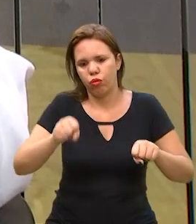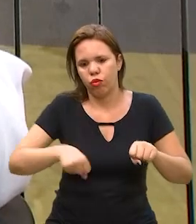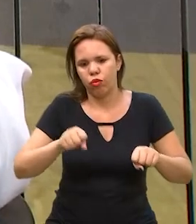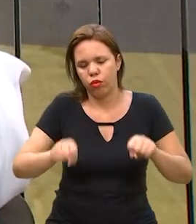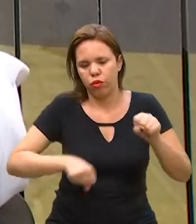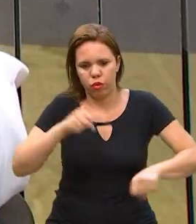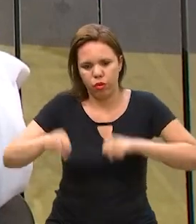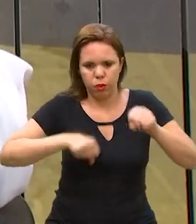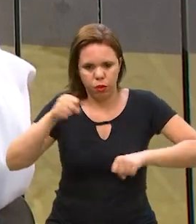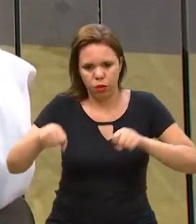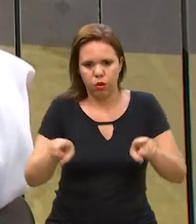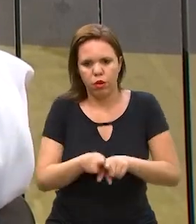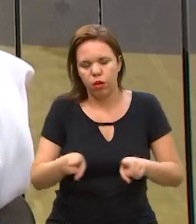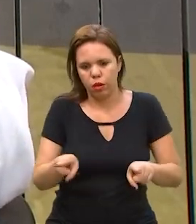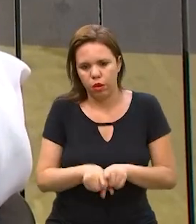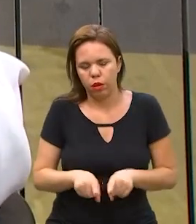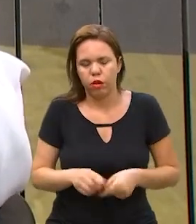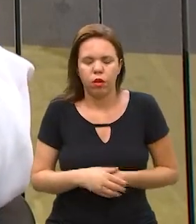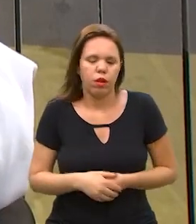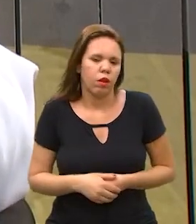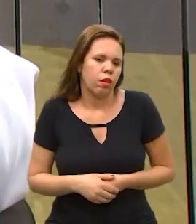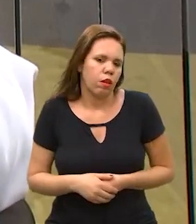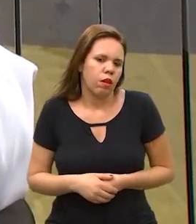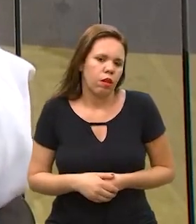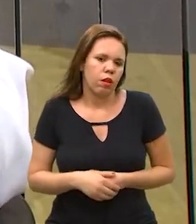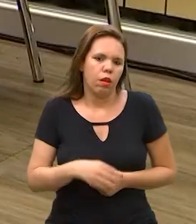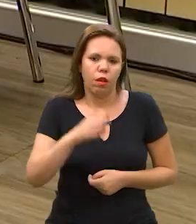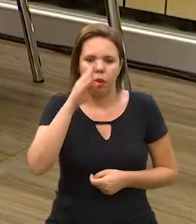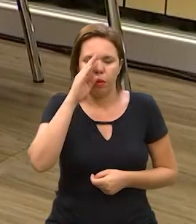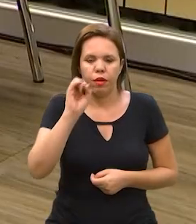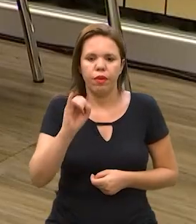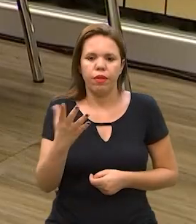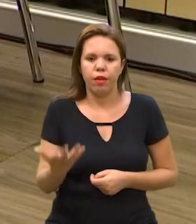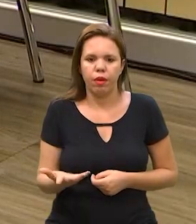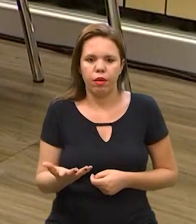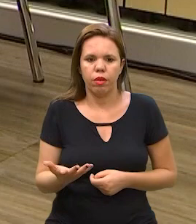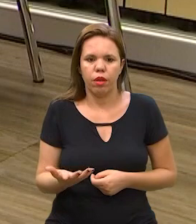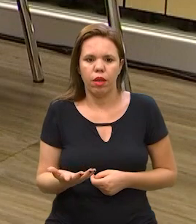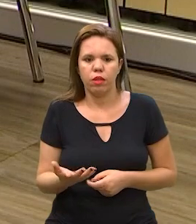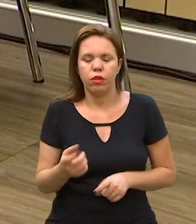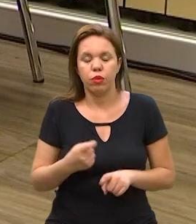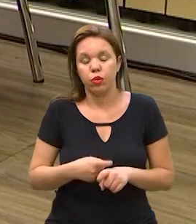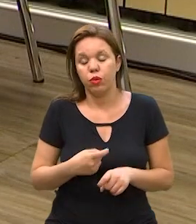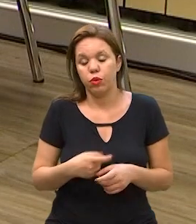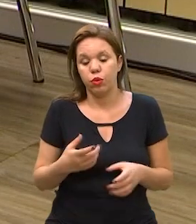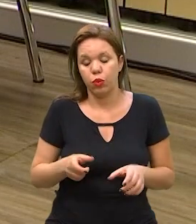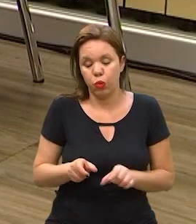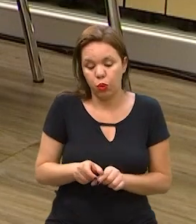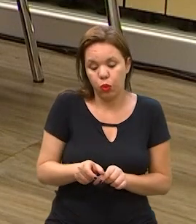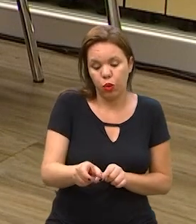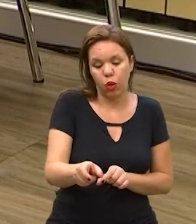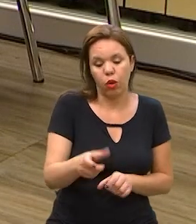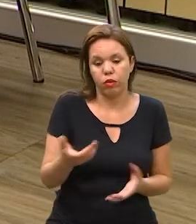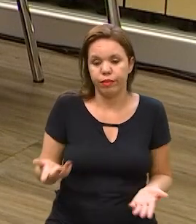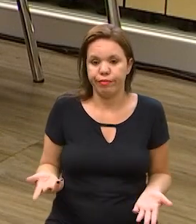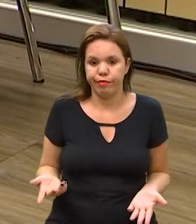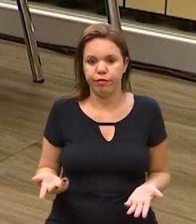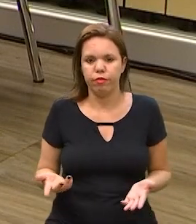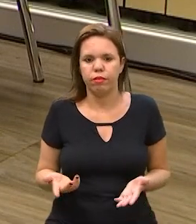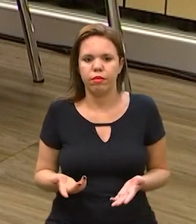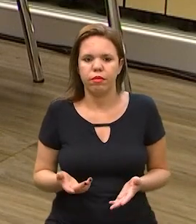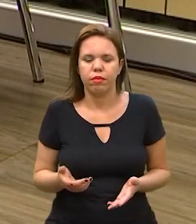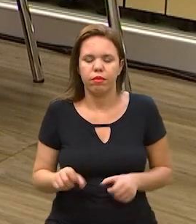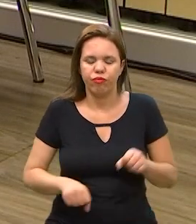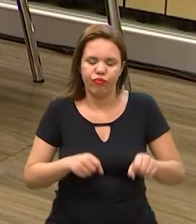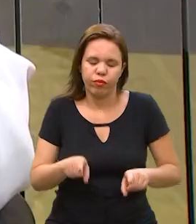Bicicleta? Bicicleta, perfeito. Principalmente se o selinho é duro. Por quê? São situações onde você pode ter a compressão